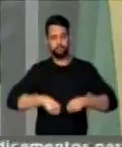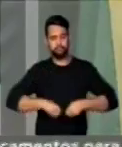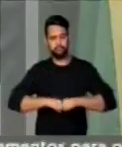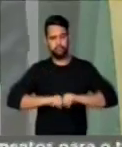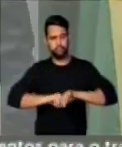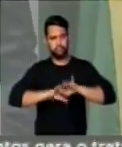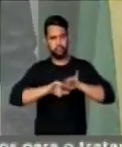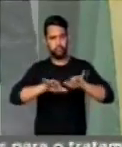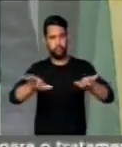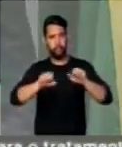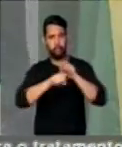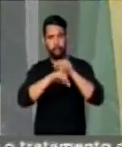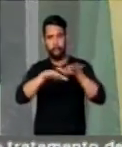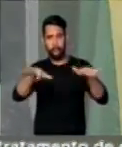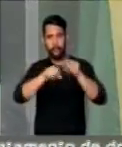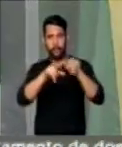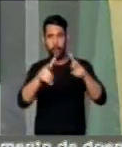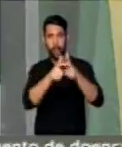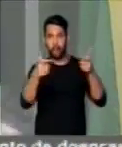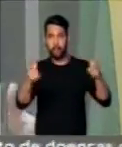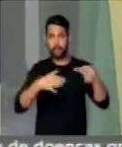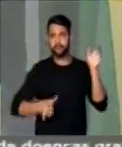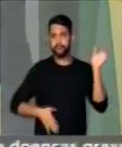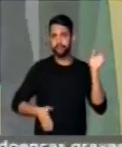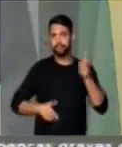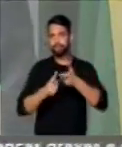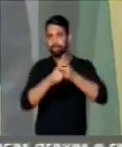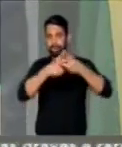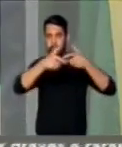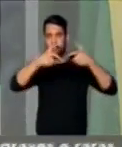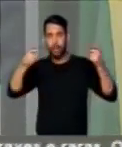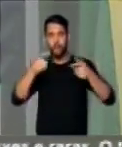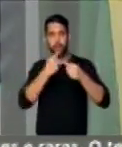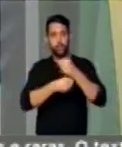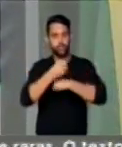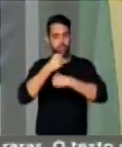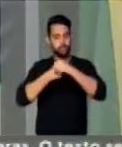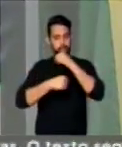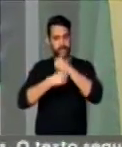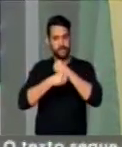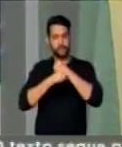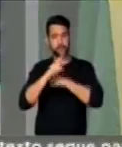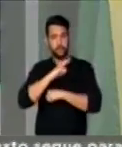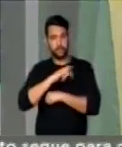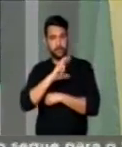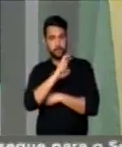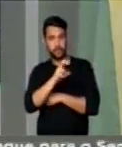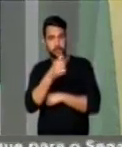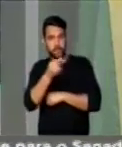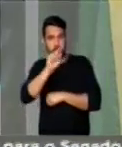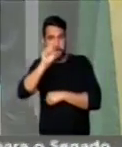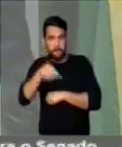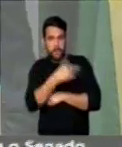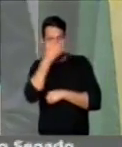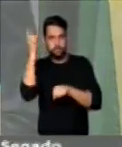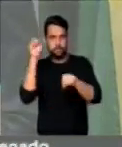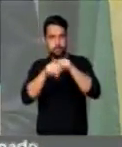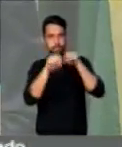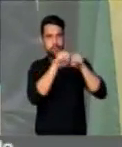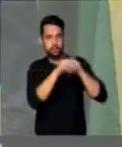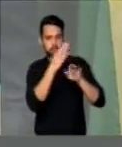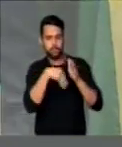por todo o país, o crescimento da criminalidade no país, que só no ano passado teve 56 mil